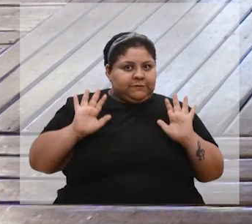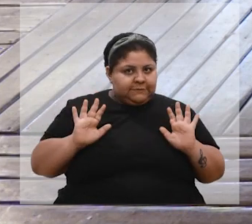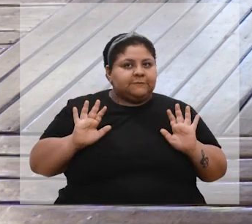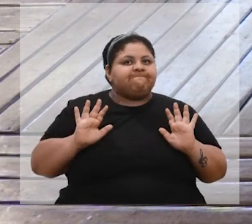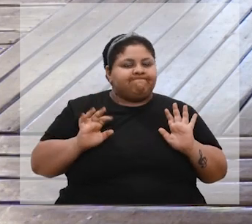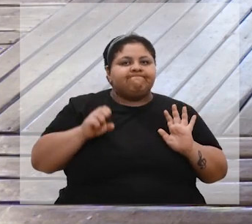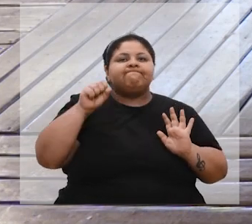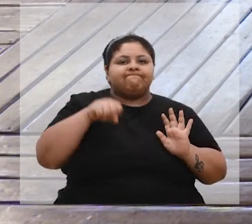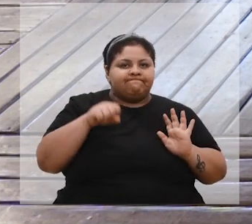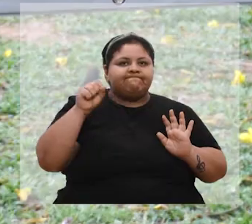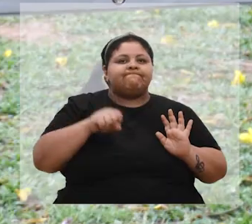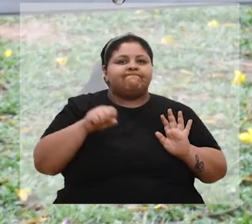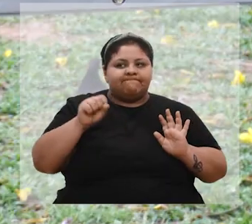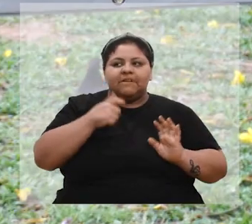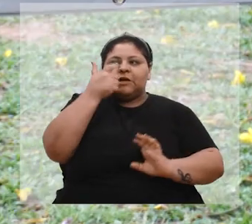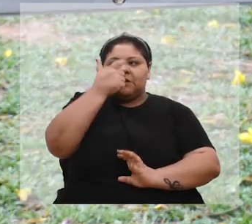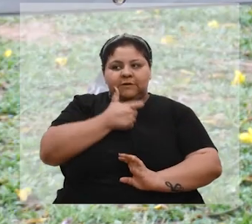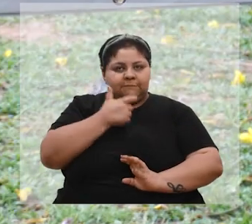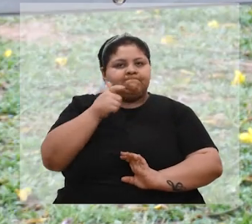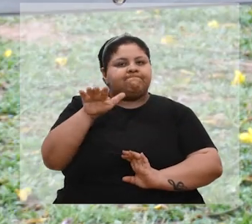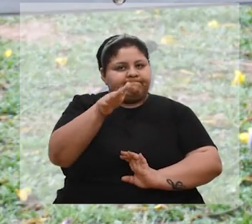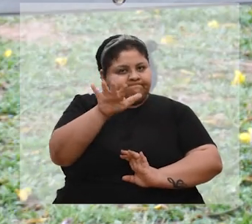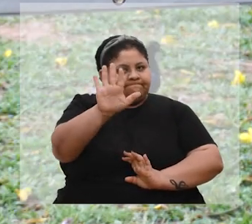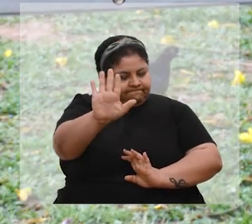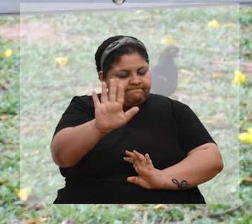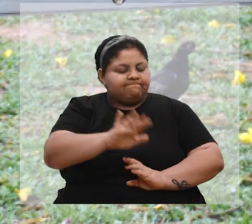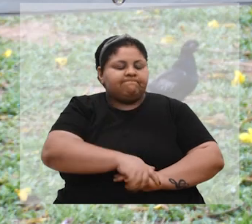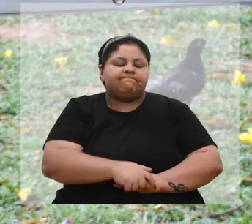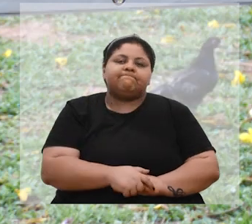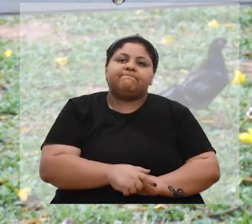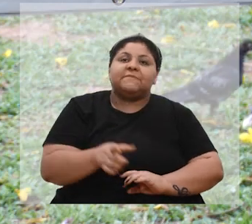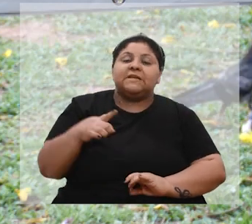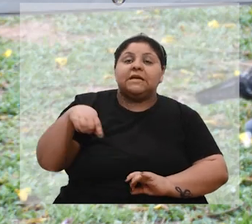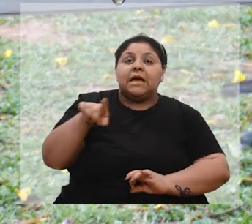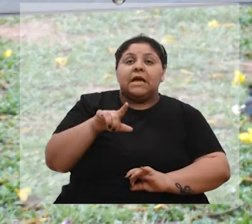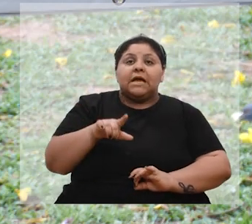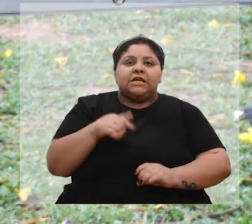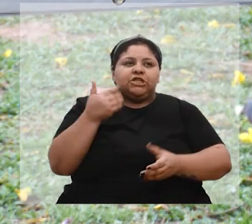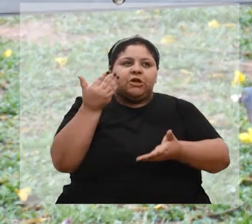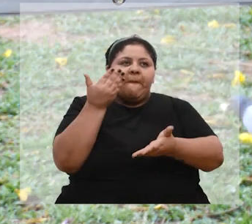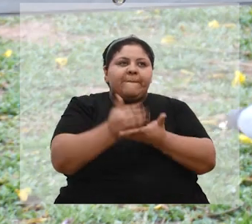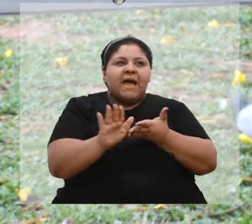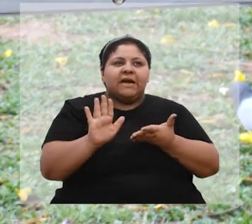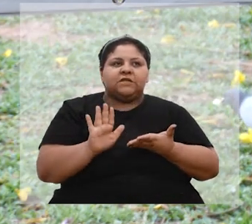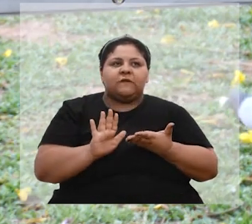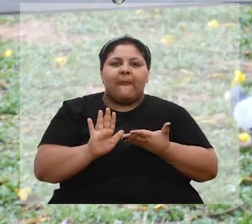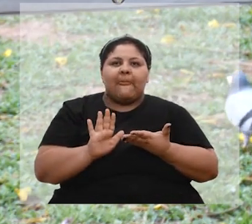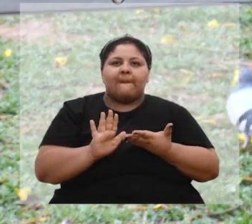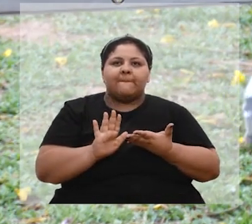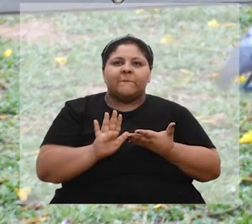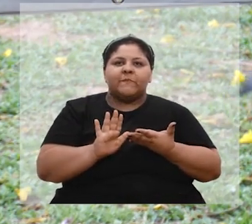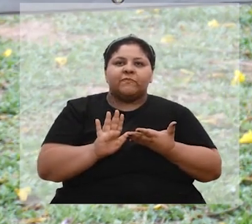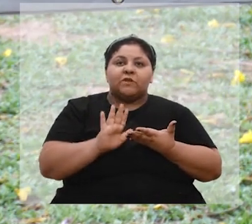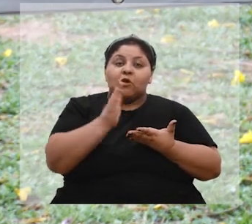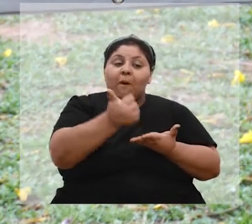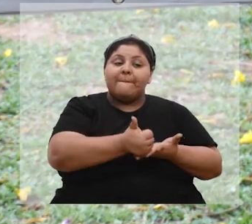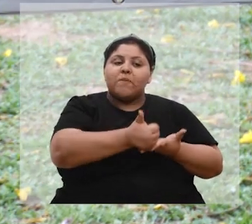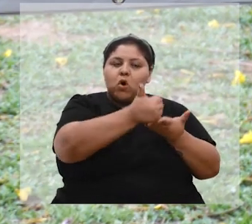que assusta, né? Sim, acho que é por aí. A gente